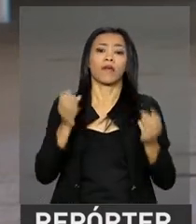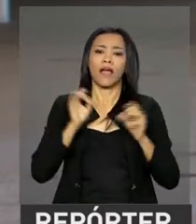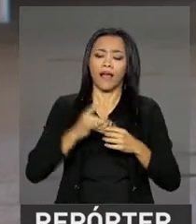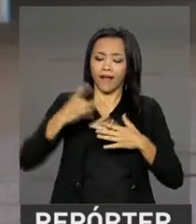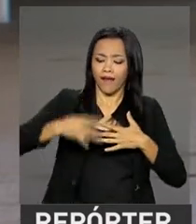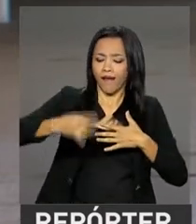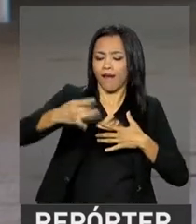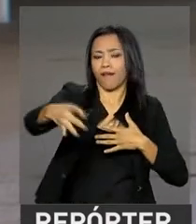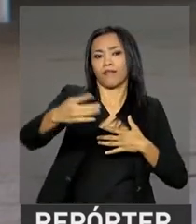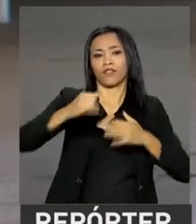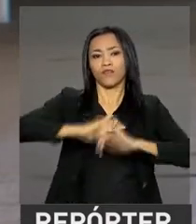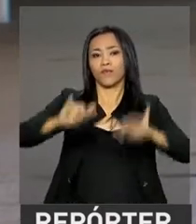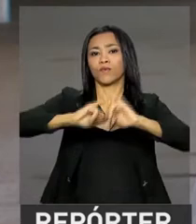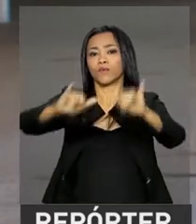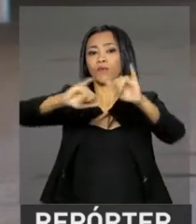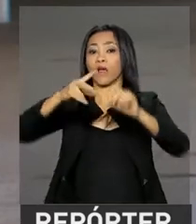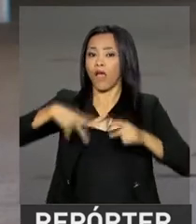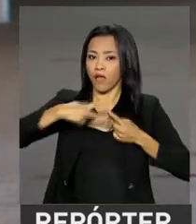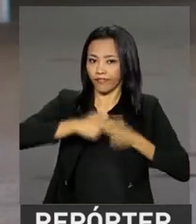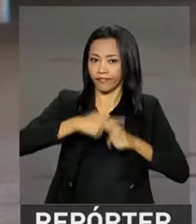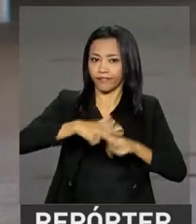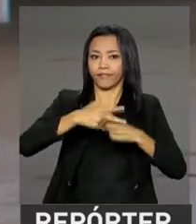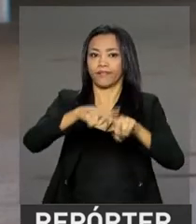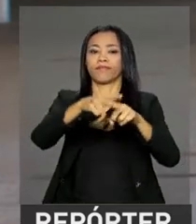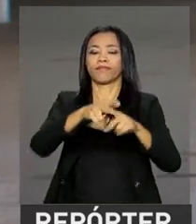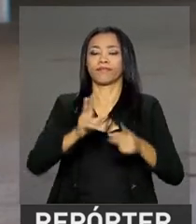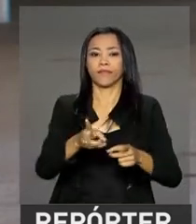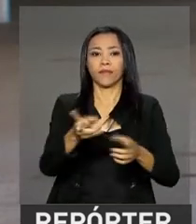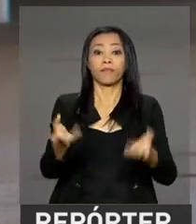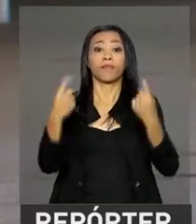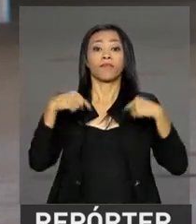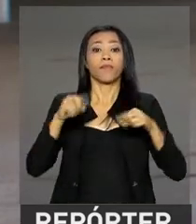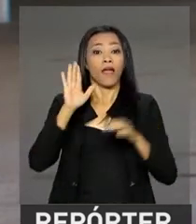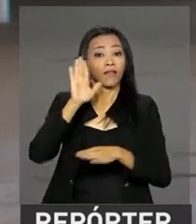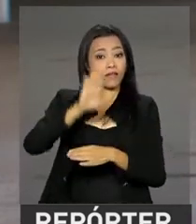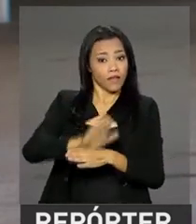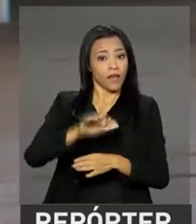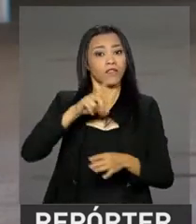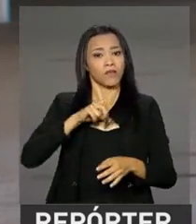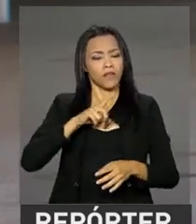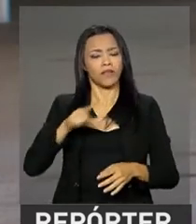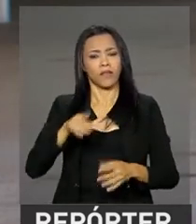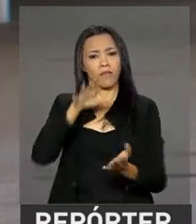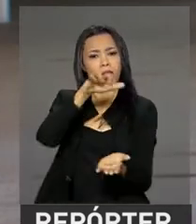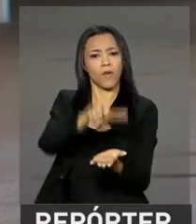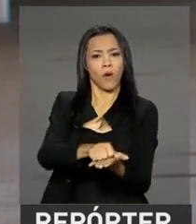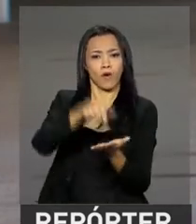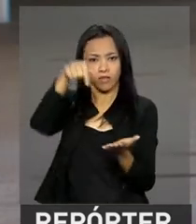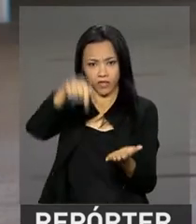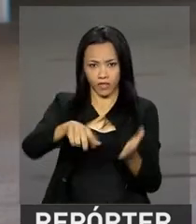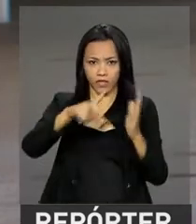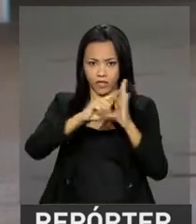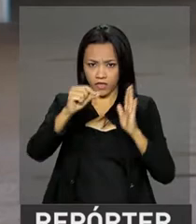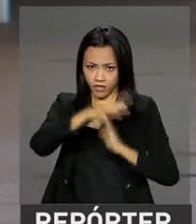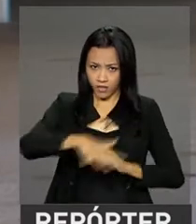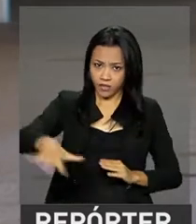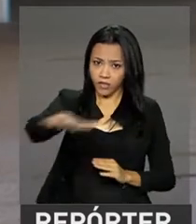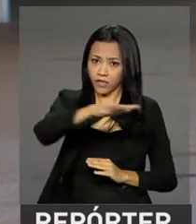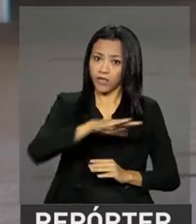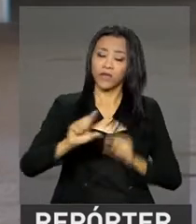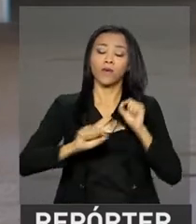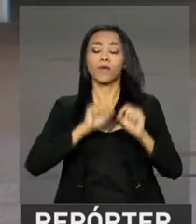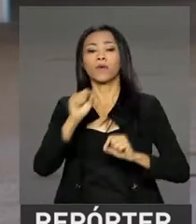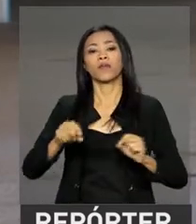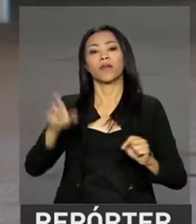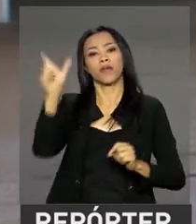aperfeiçoado e à tarde o presidente michel temer da posse em cerimônia no palácio do planalto num palácio do planalto ao